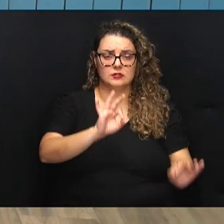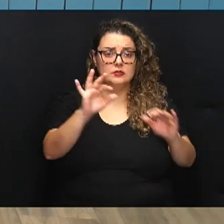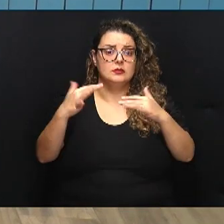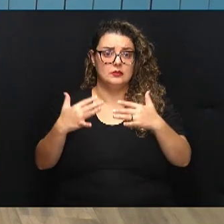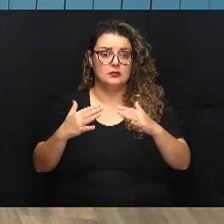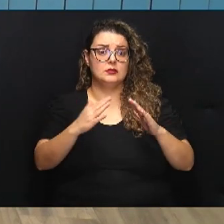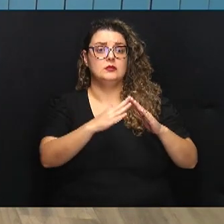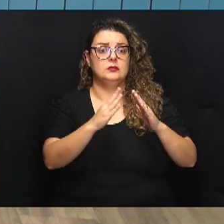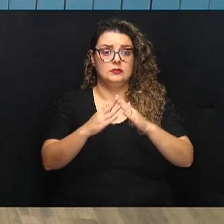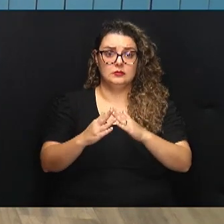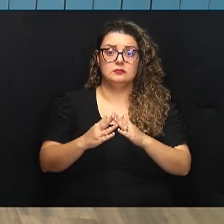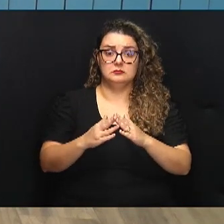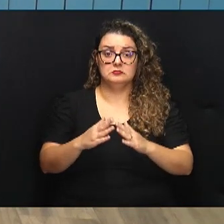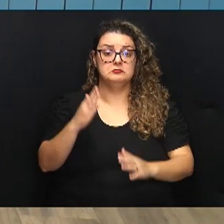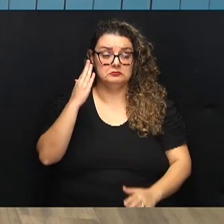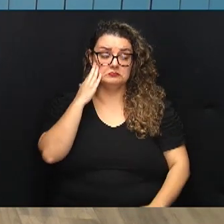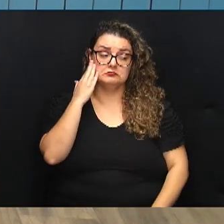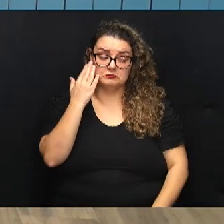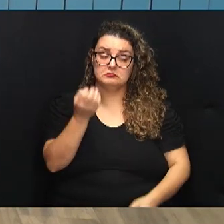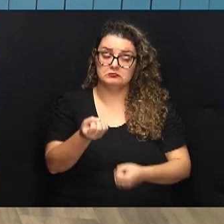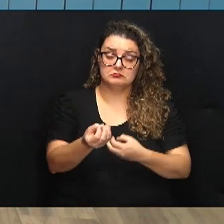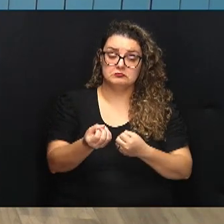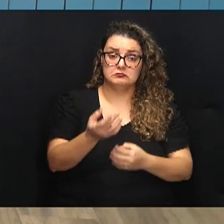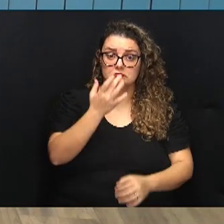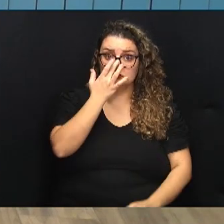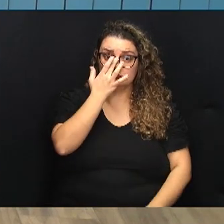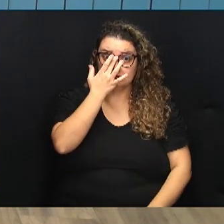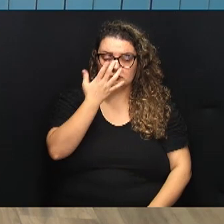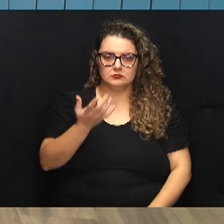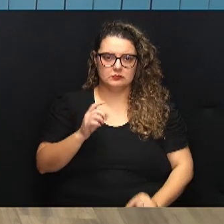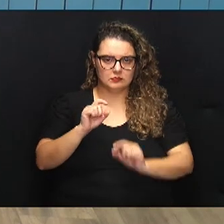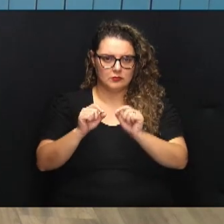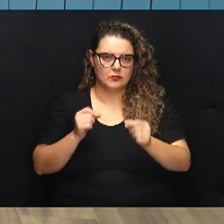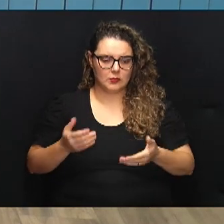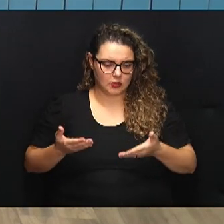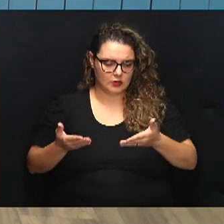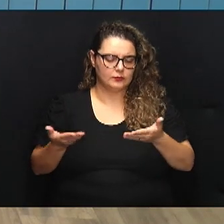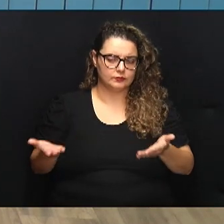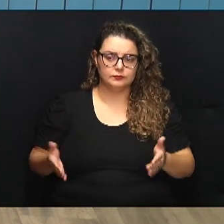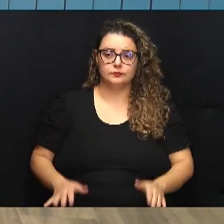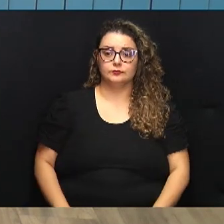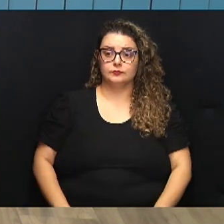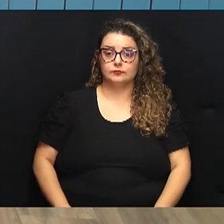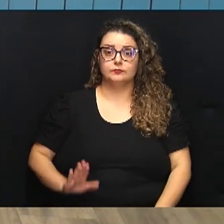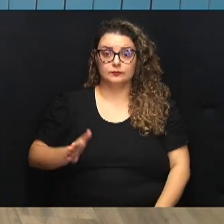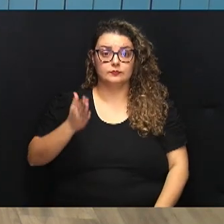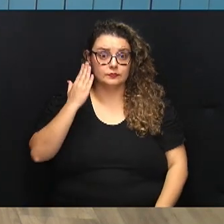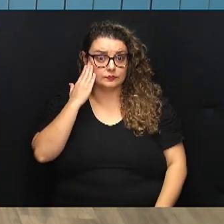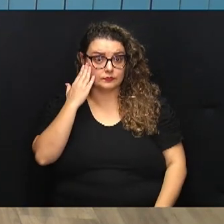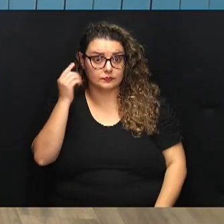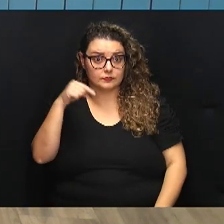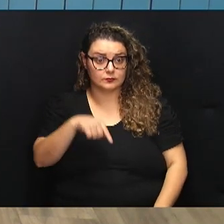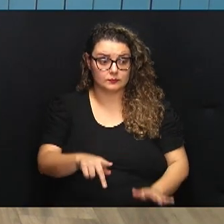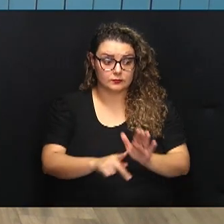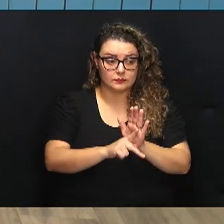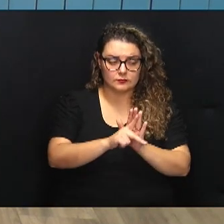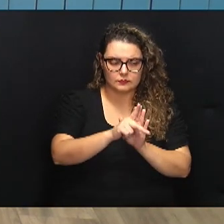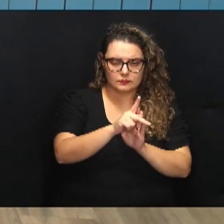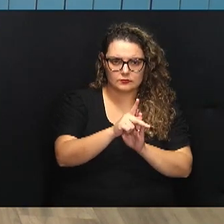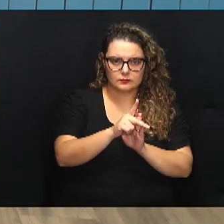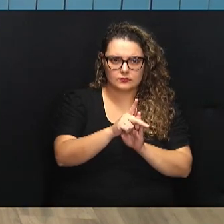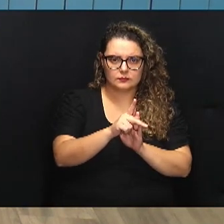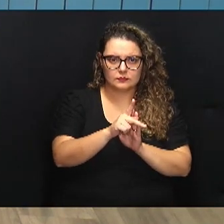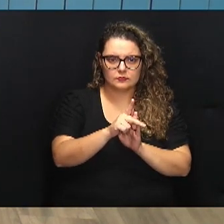em casa, está muito bem informado, então, sobre o que está em jogo, né? E já eu vou querer saber se este projeto ele